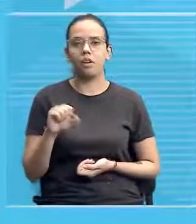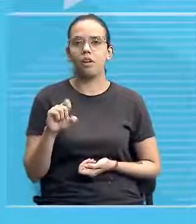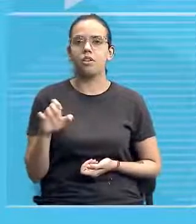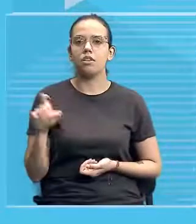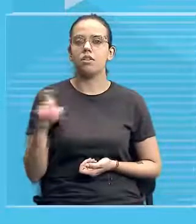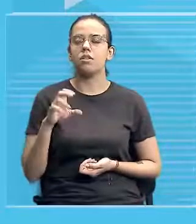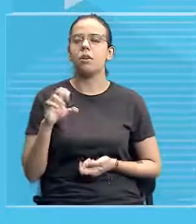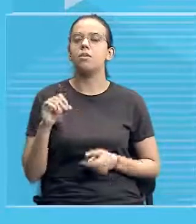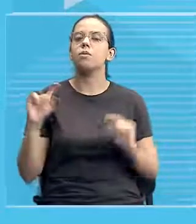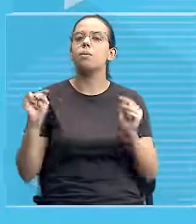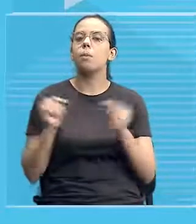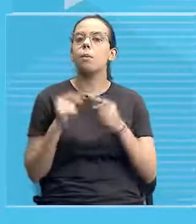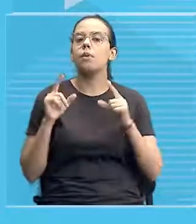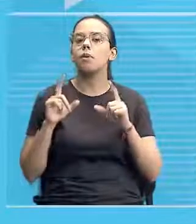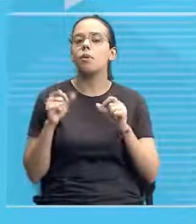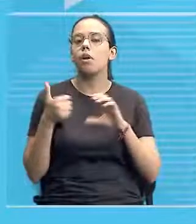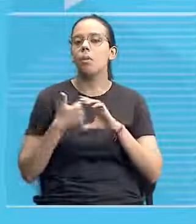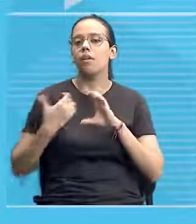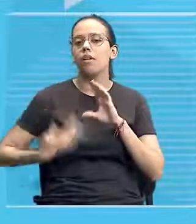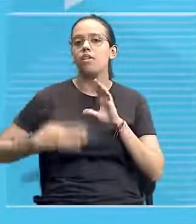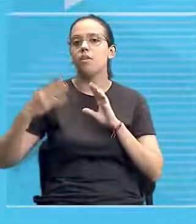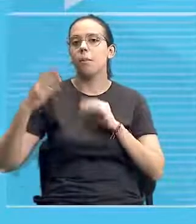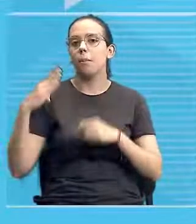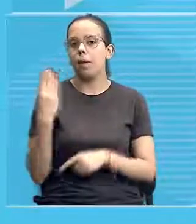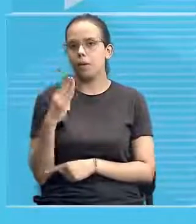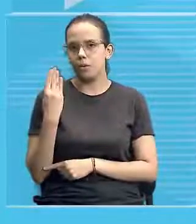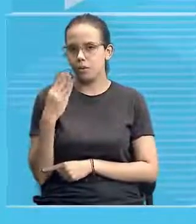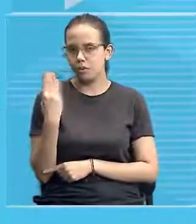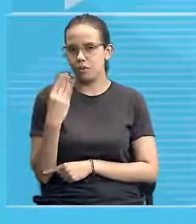são os traços biológicos,